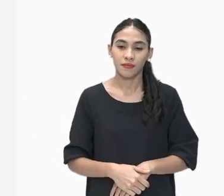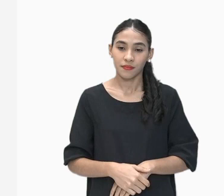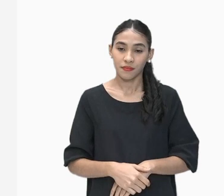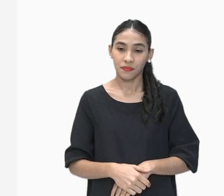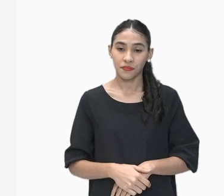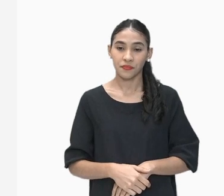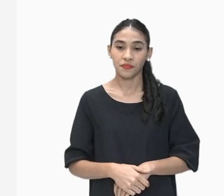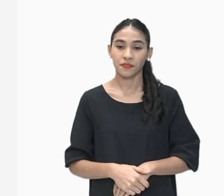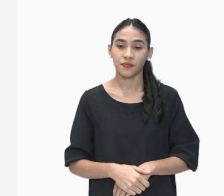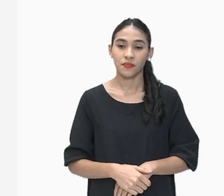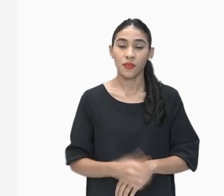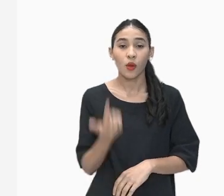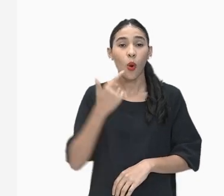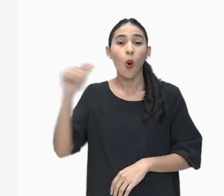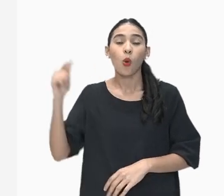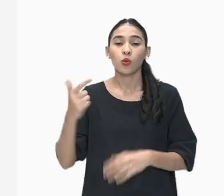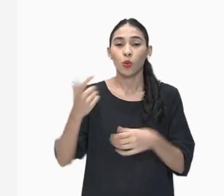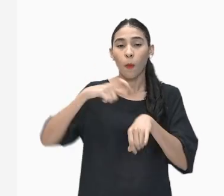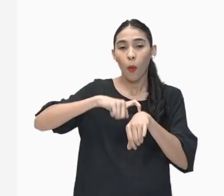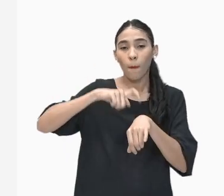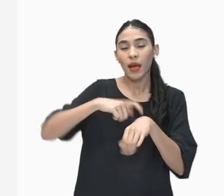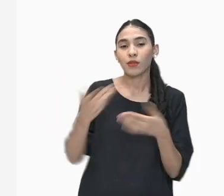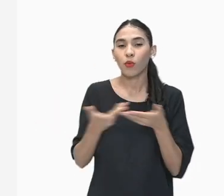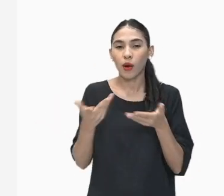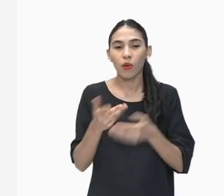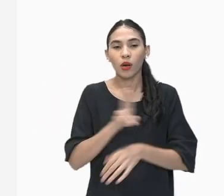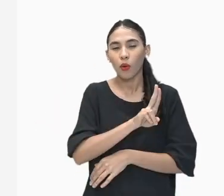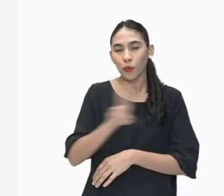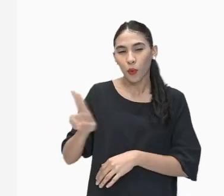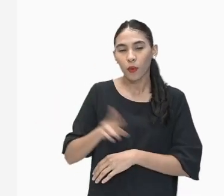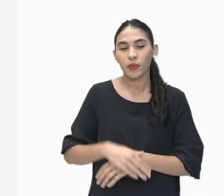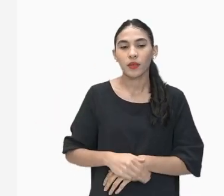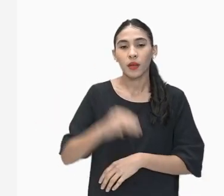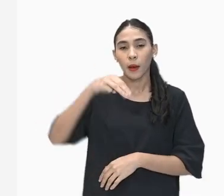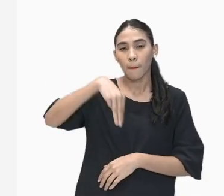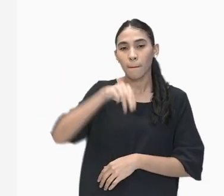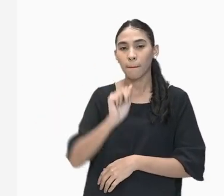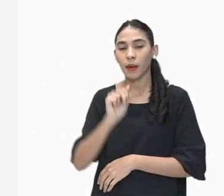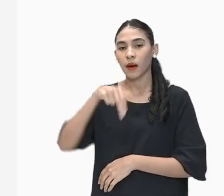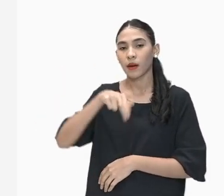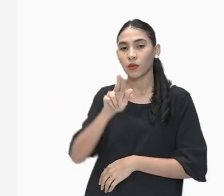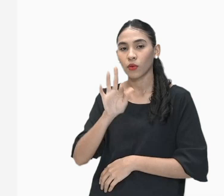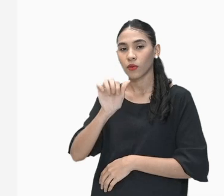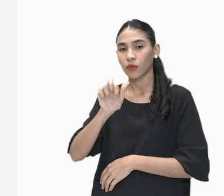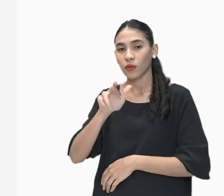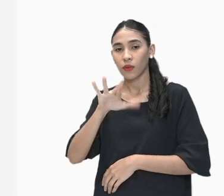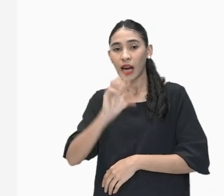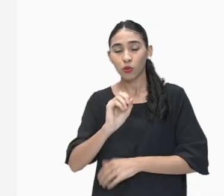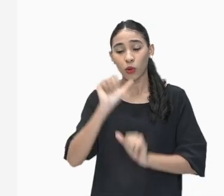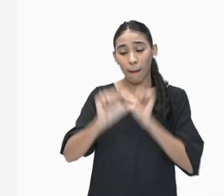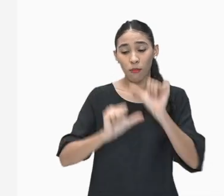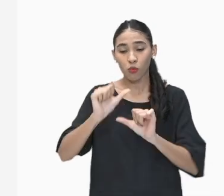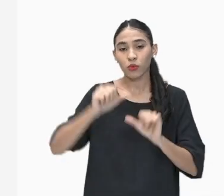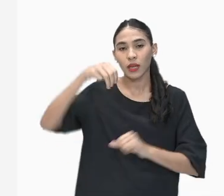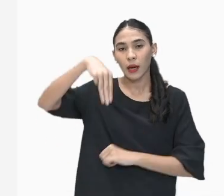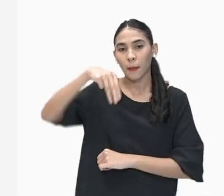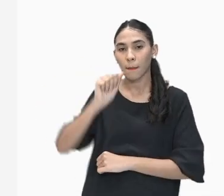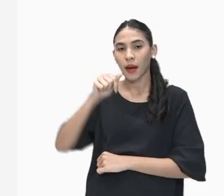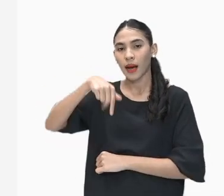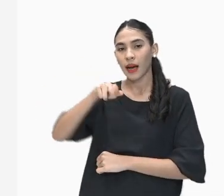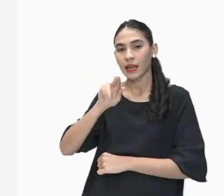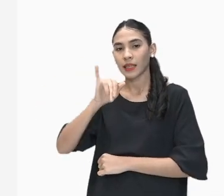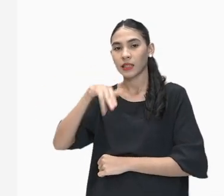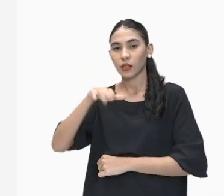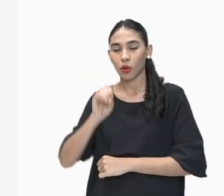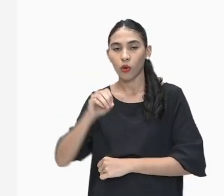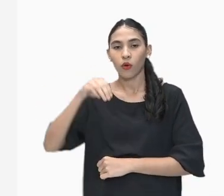E aí nós vamos passar para um outro momento, que é o momento da chamada manufatura para maquinofatura.